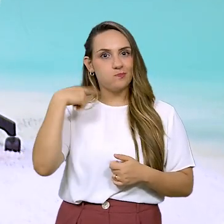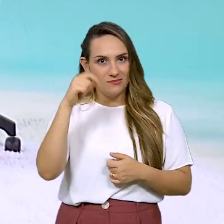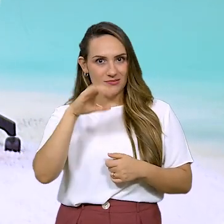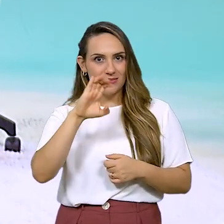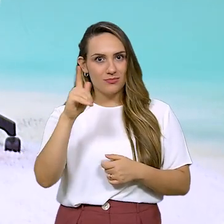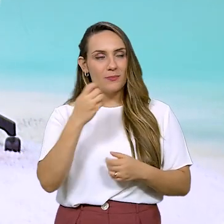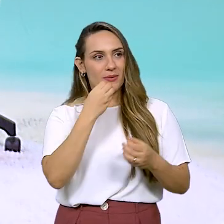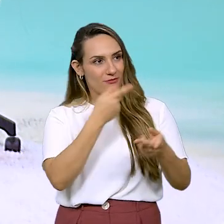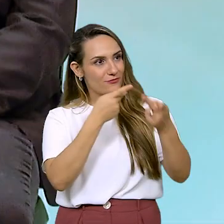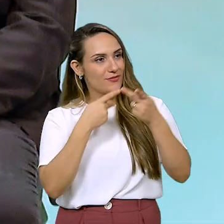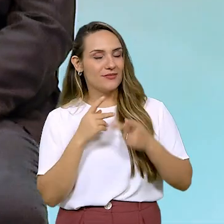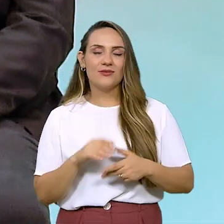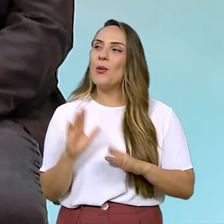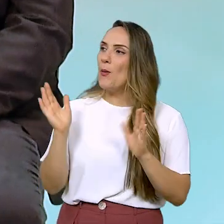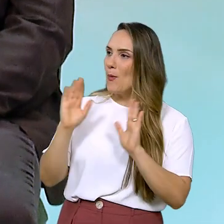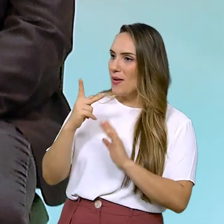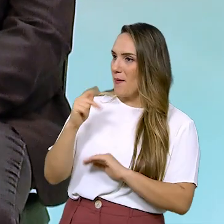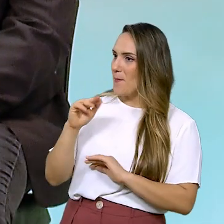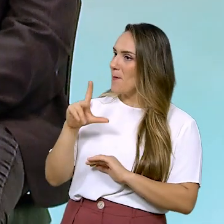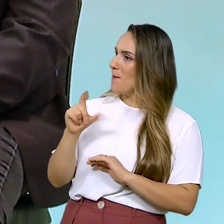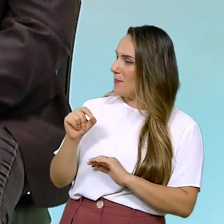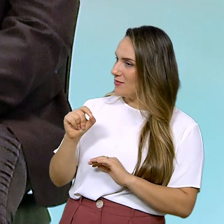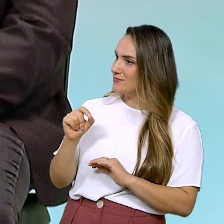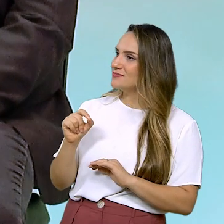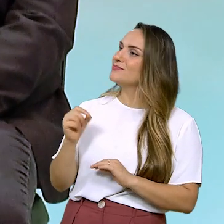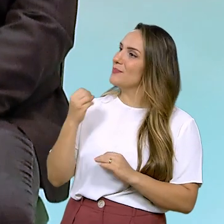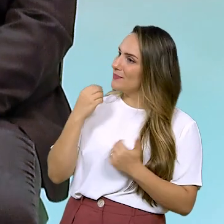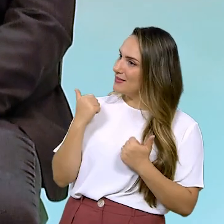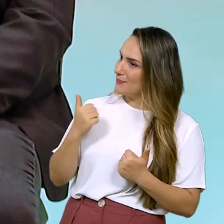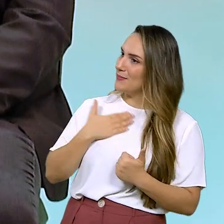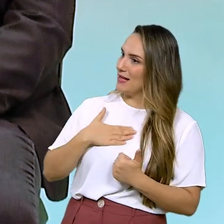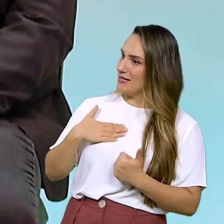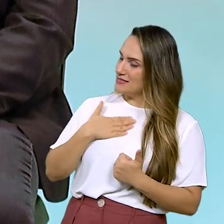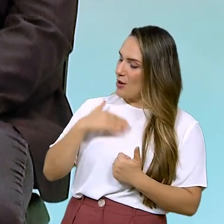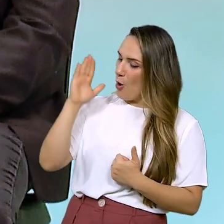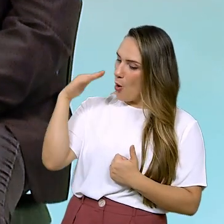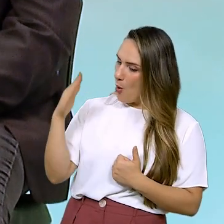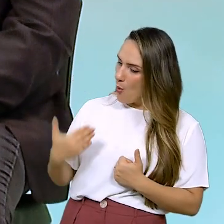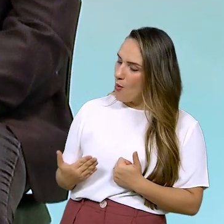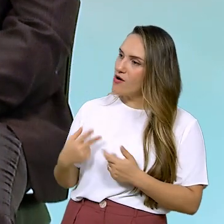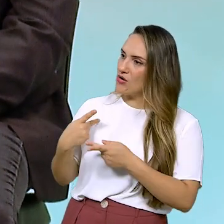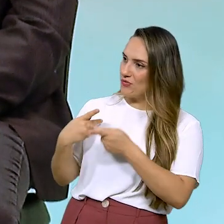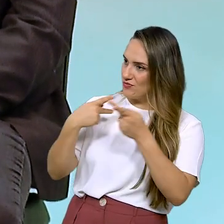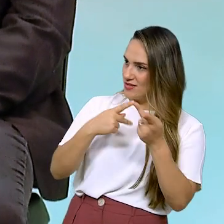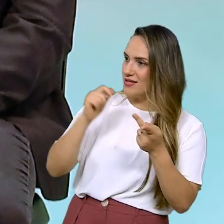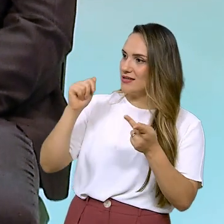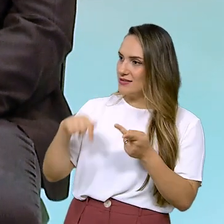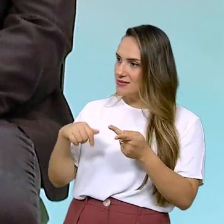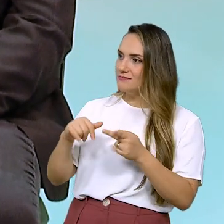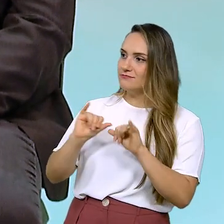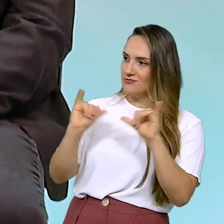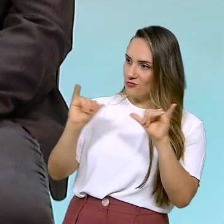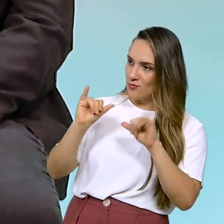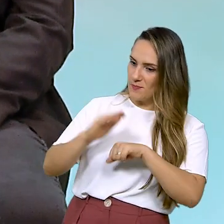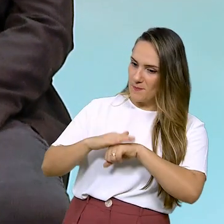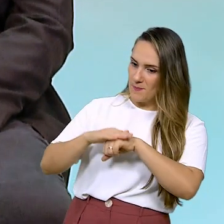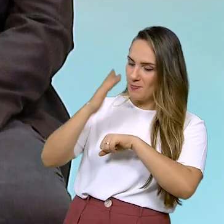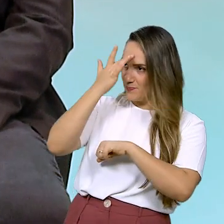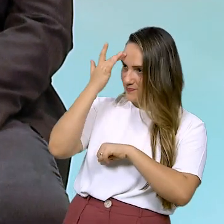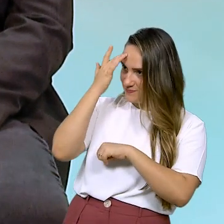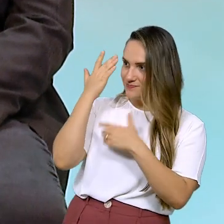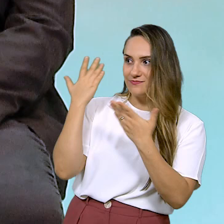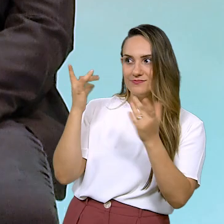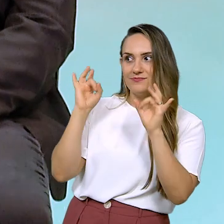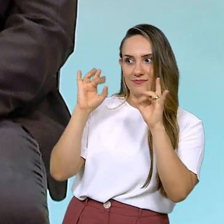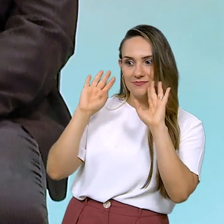Grande. Seja bem-vindo ao programa. Olá, Paulo, tudo bem? É uma honra ter sido convidado para esse programa, poder informar mais